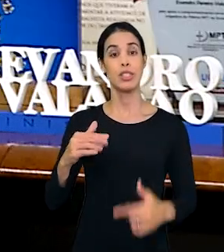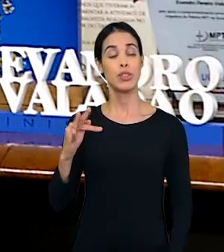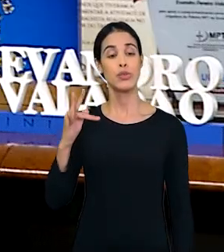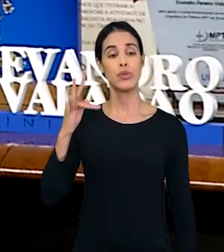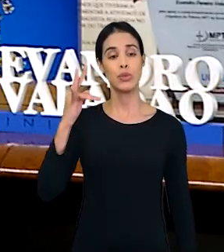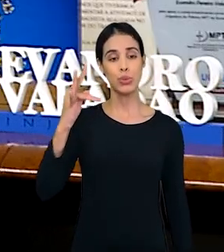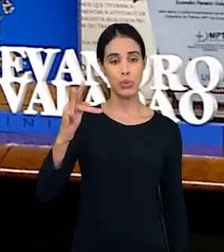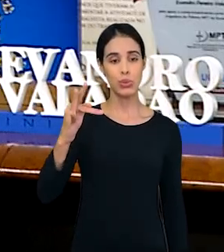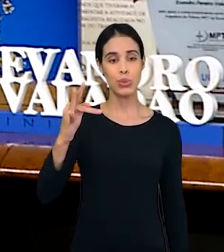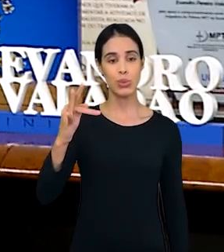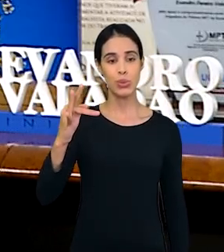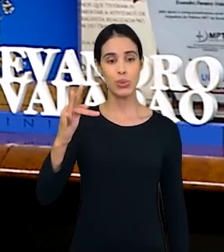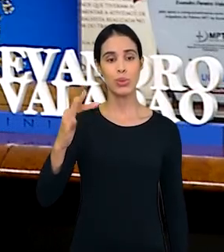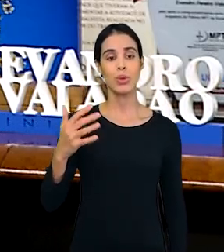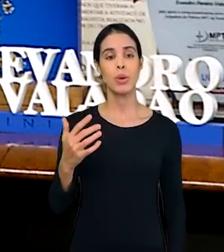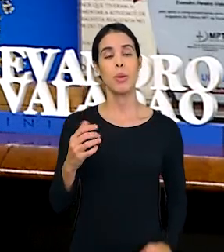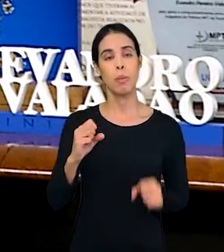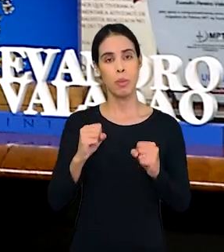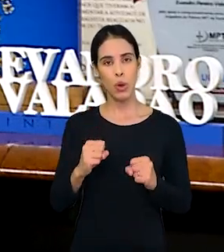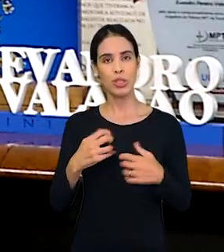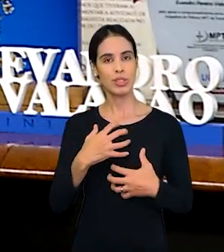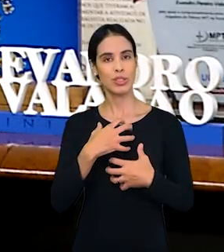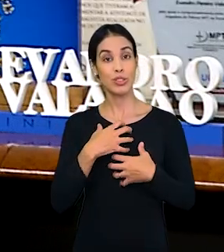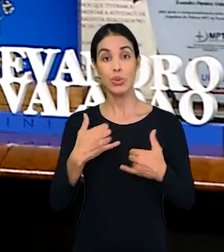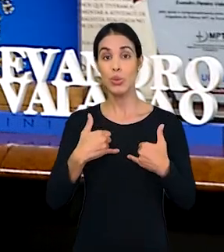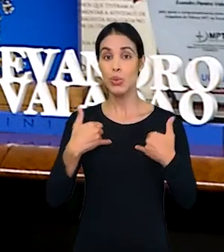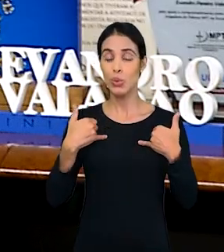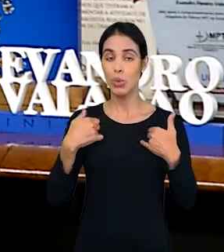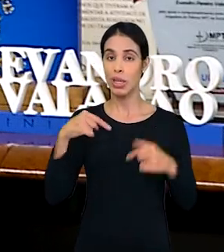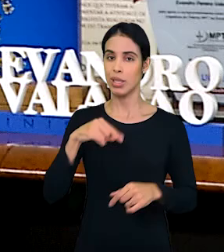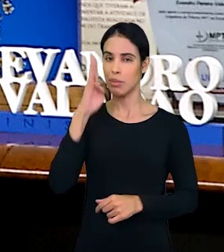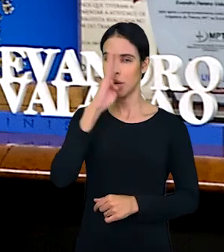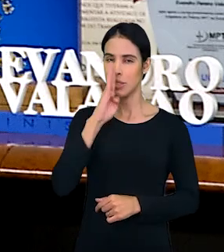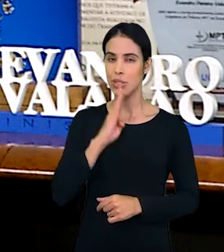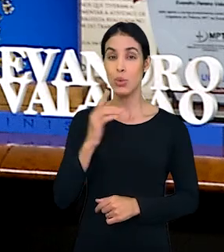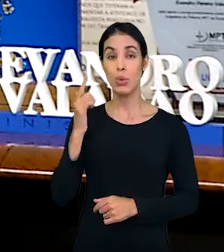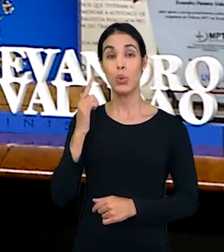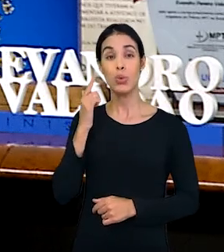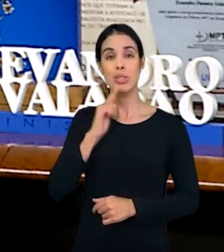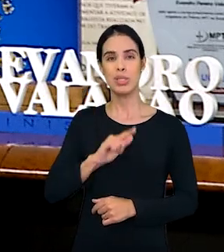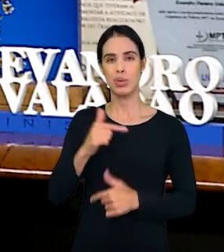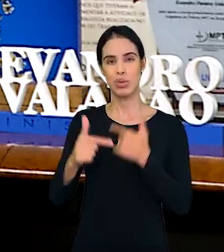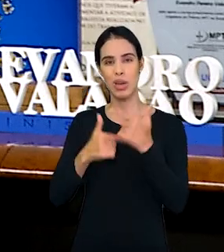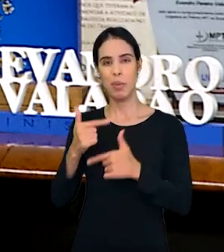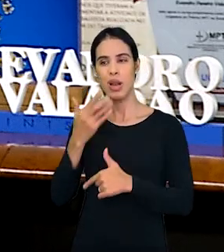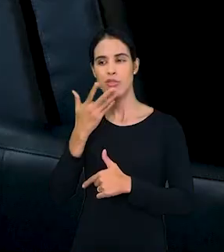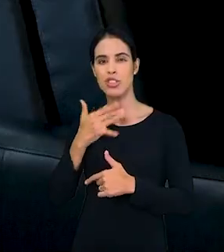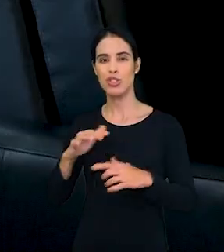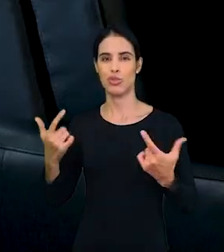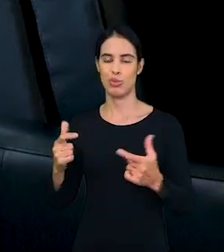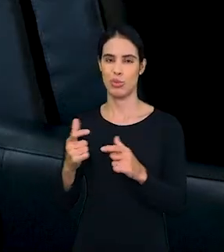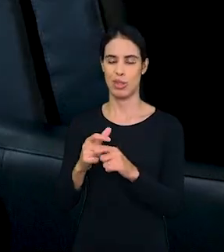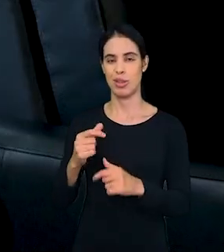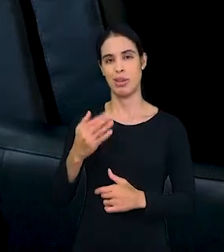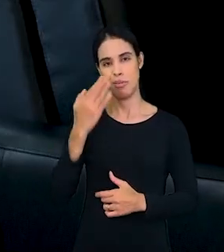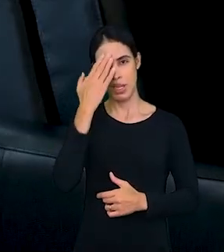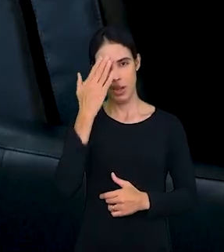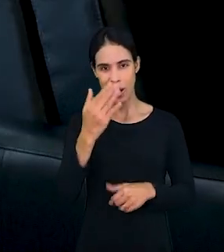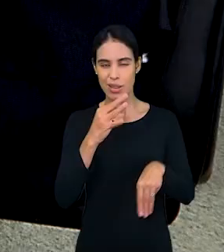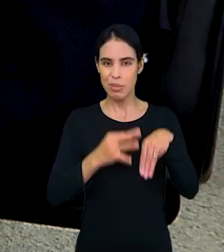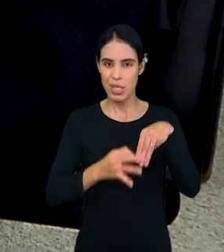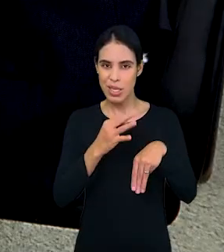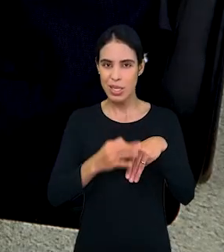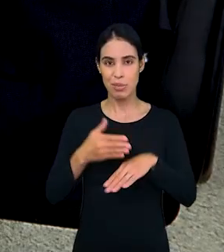possamos efetivamente termos o orgulho de um país que eliminou o trabalho precoce. Ministro, muito obrigado